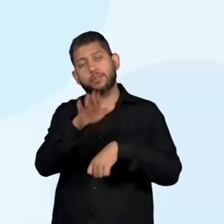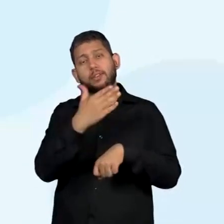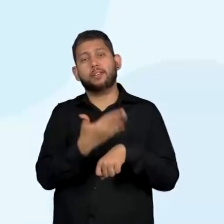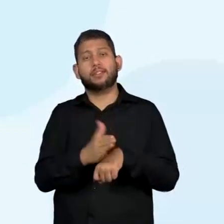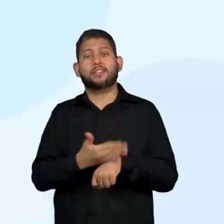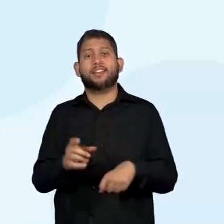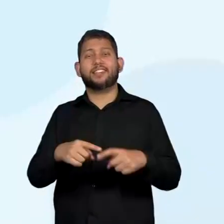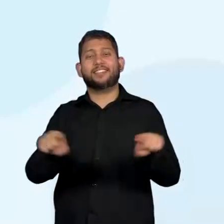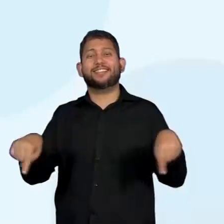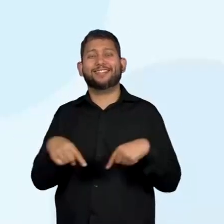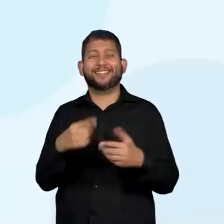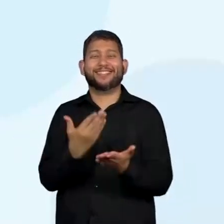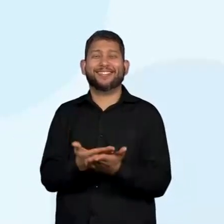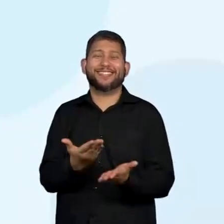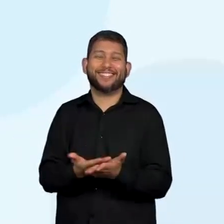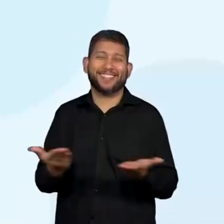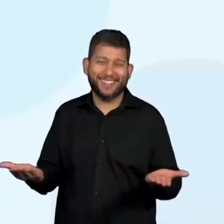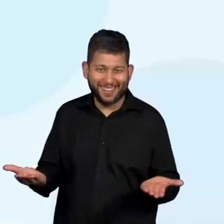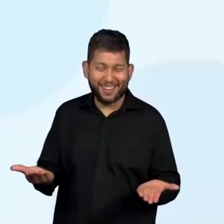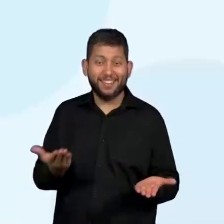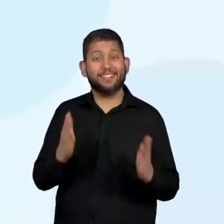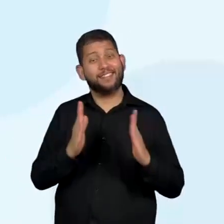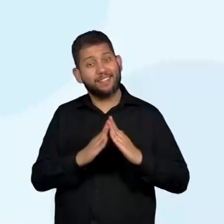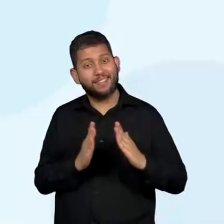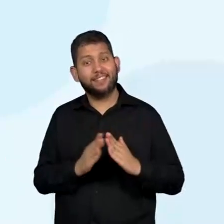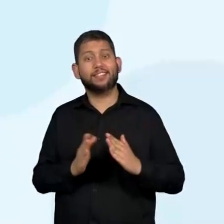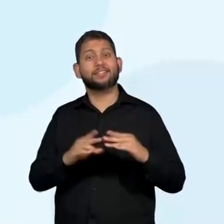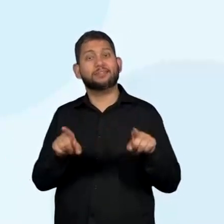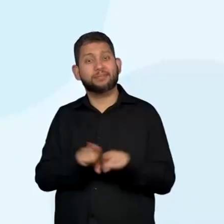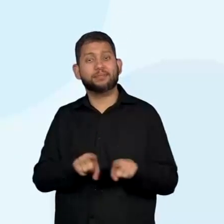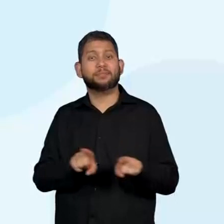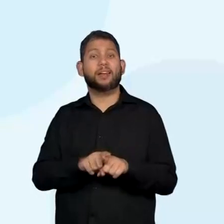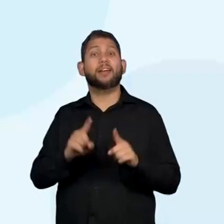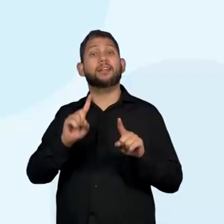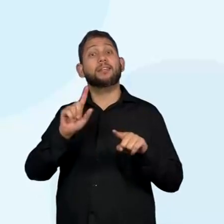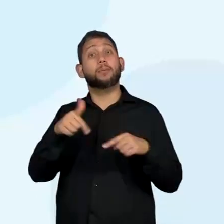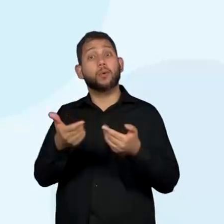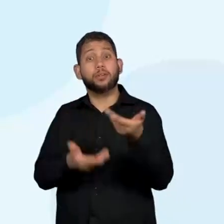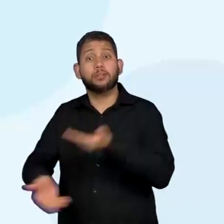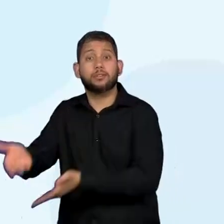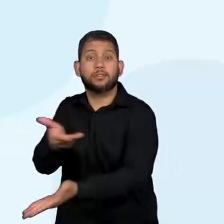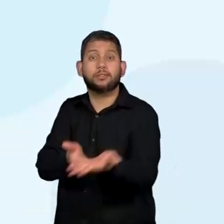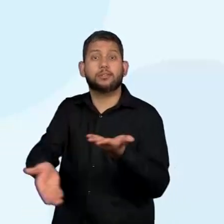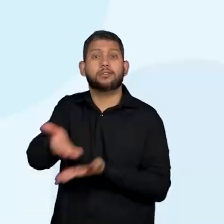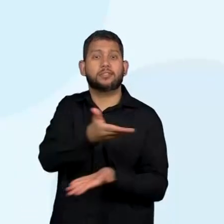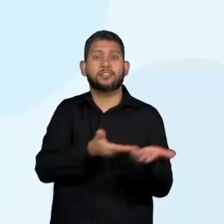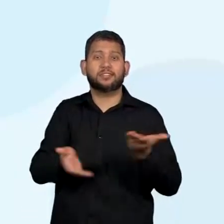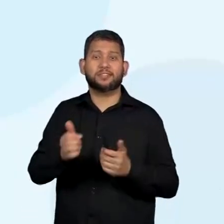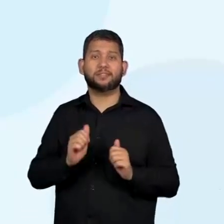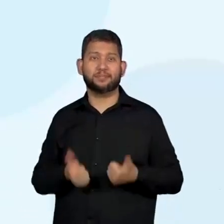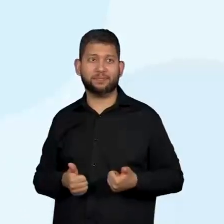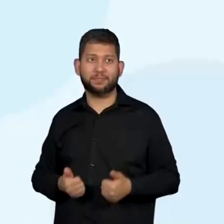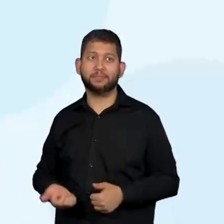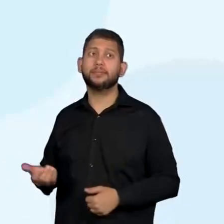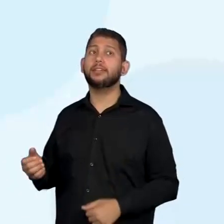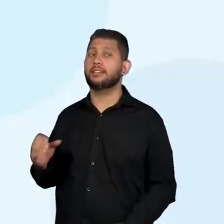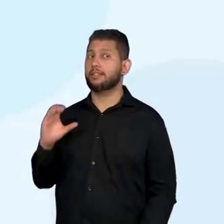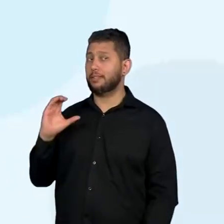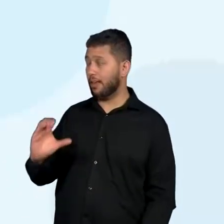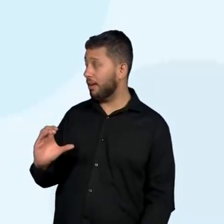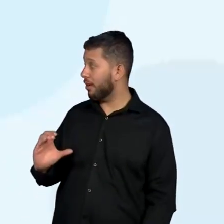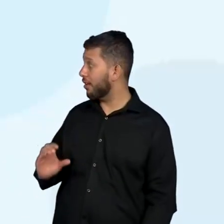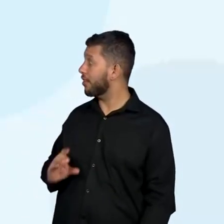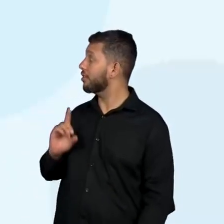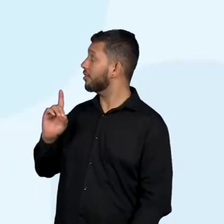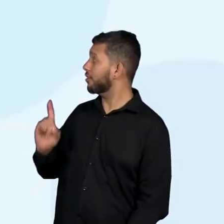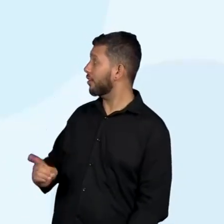sua turma, com os pros, para vocês compartilharem o que aprenderam. Letra B, letra